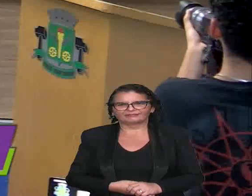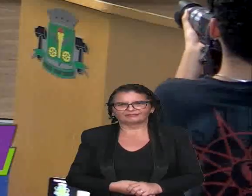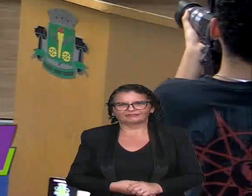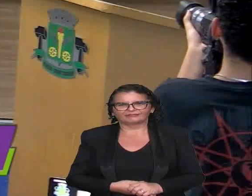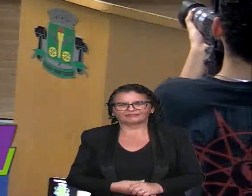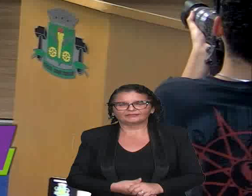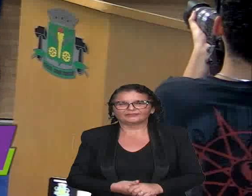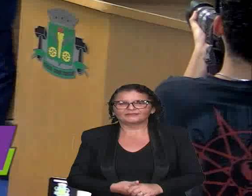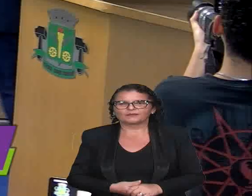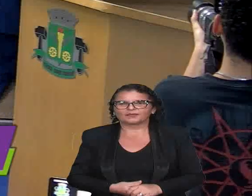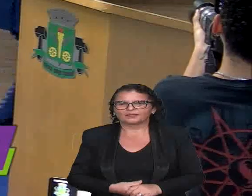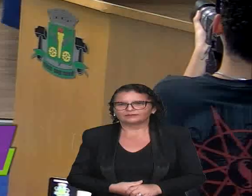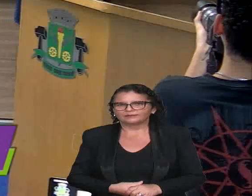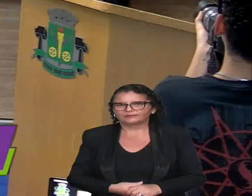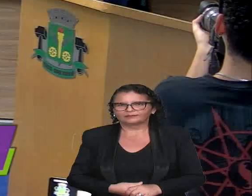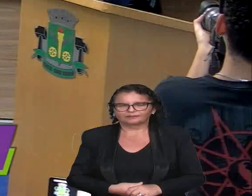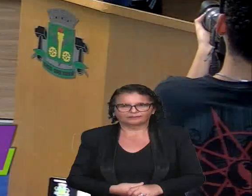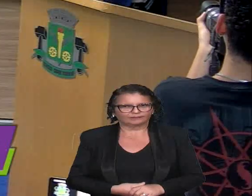sua